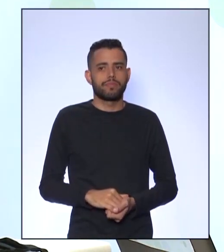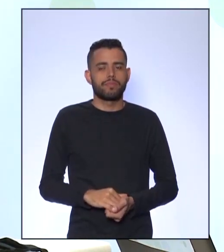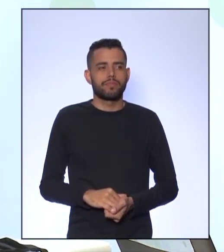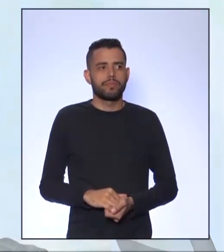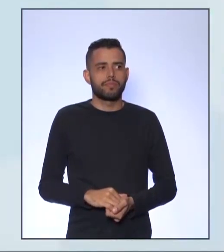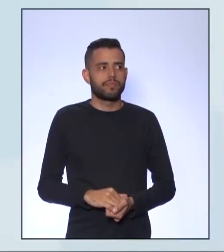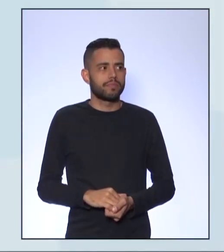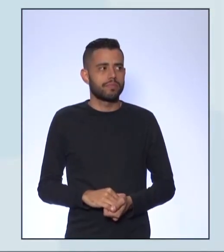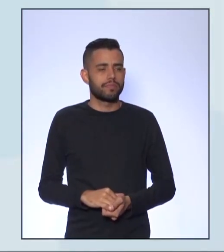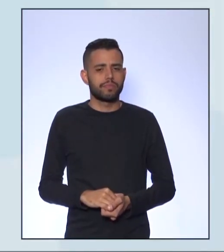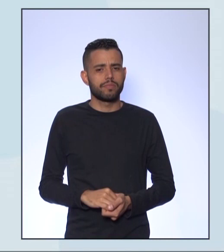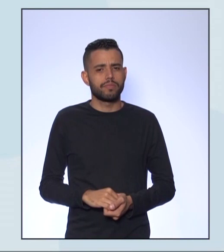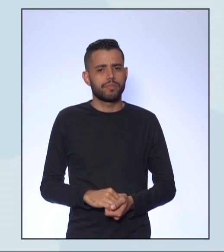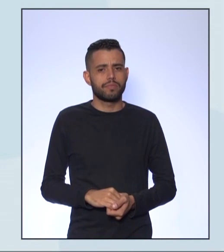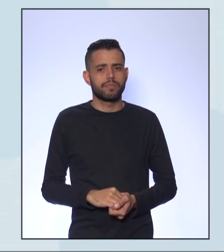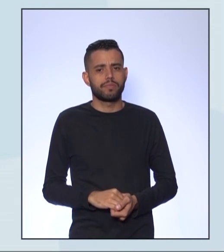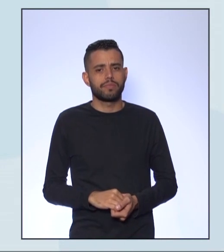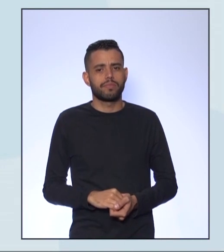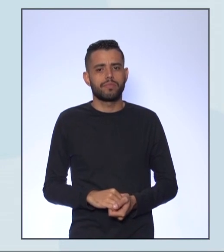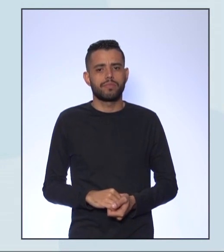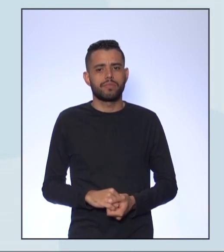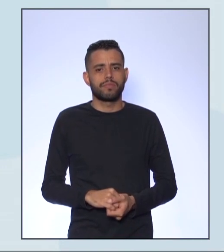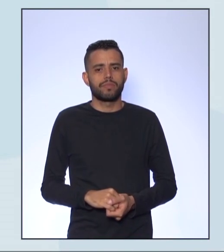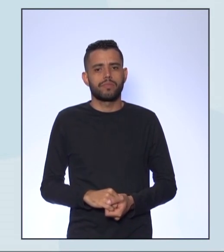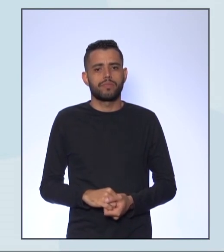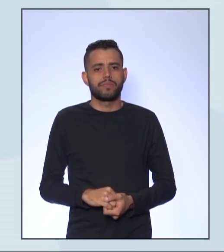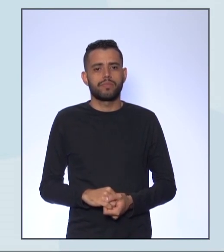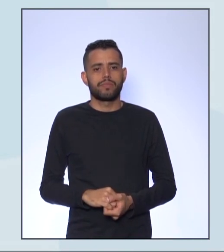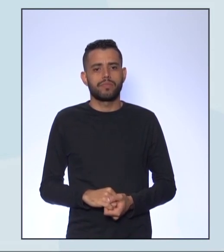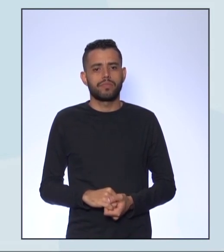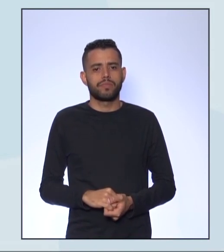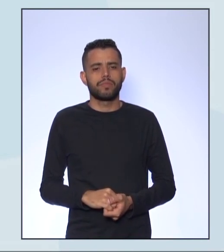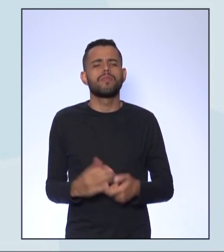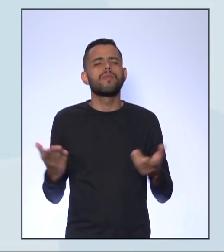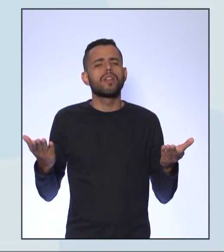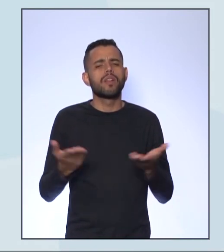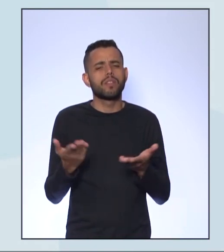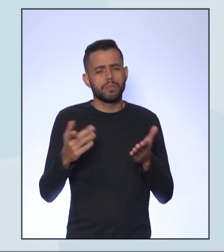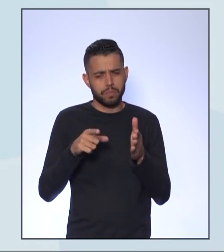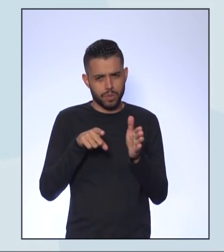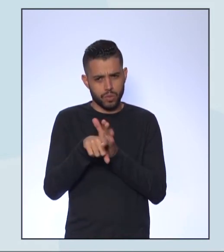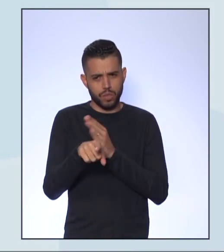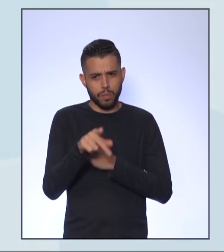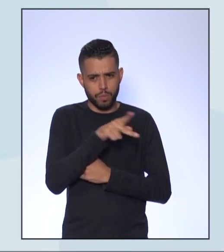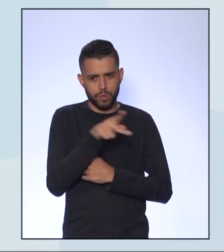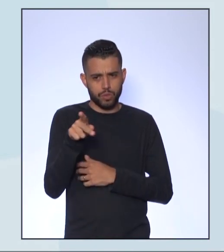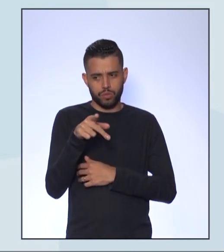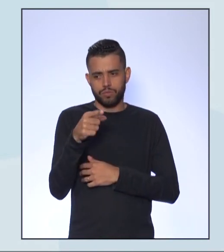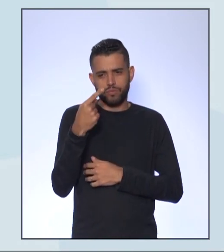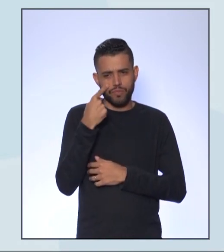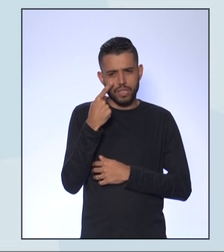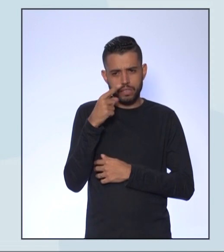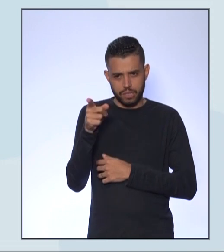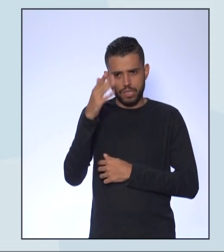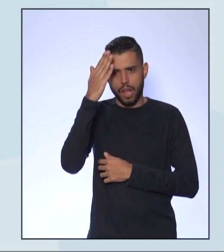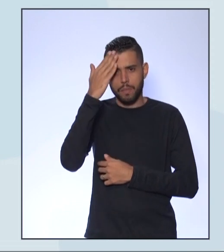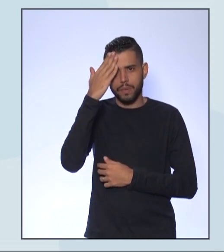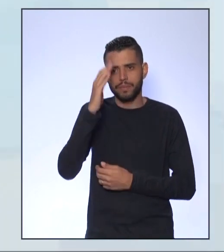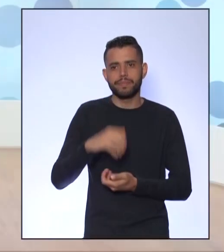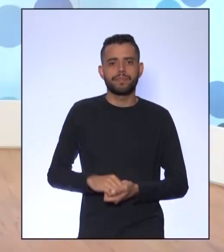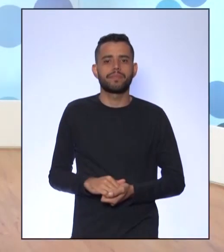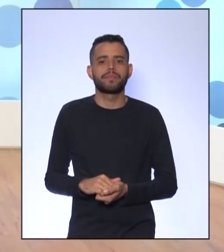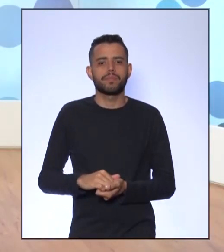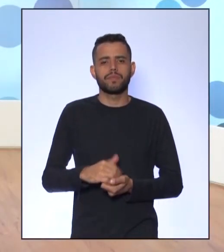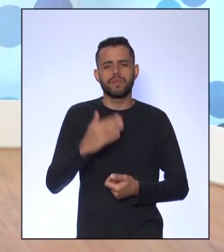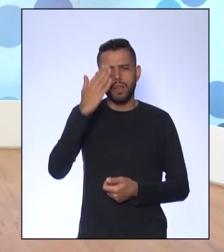Vocês estão perguntando aí, né? Só que eu vou fazer uma pergunta para o professor para ver se ele sabe. Ô, professor, o pão,